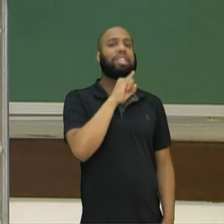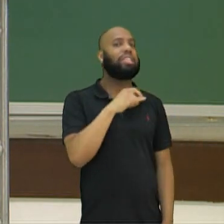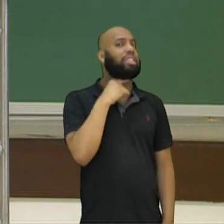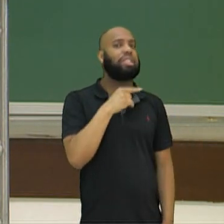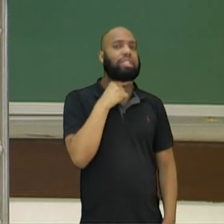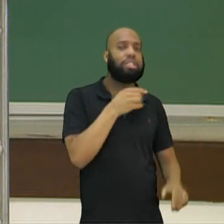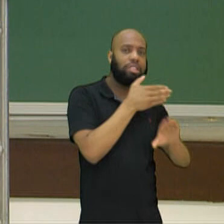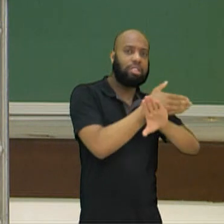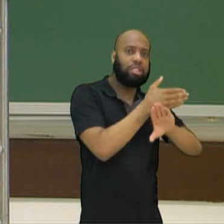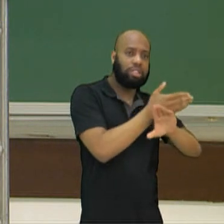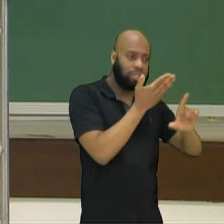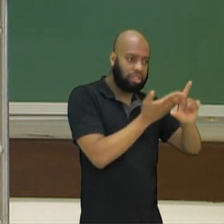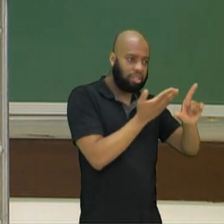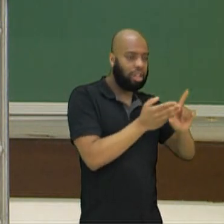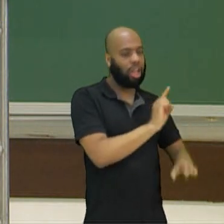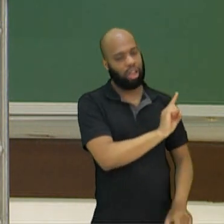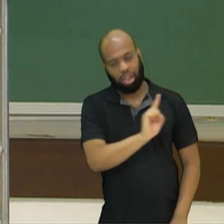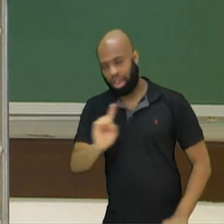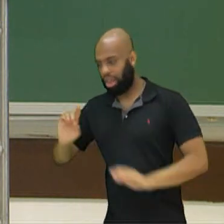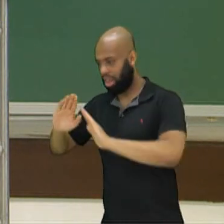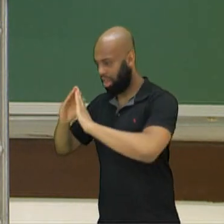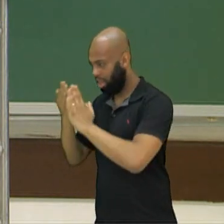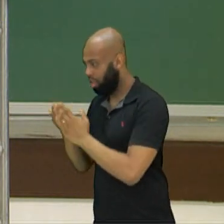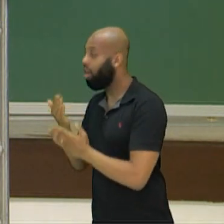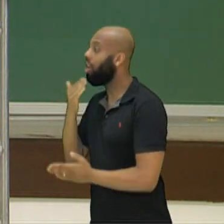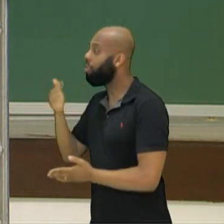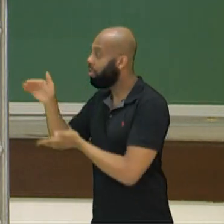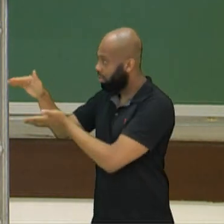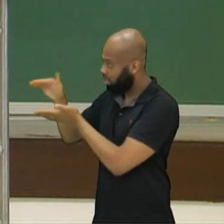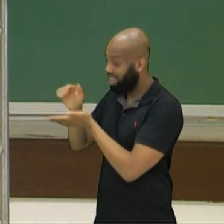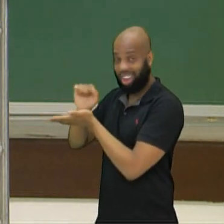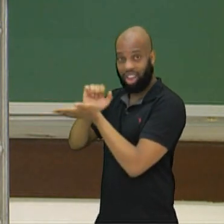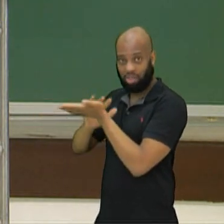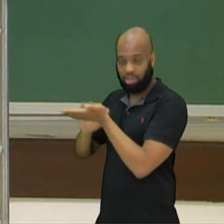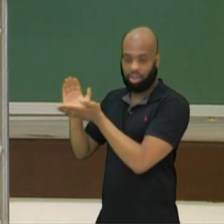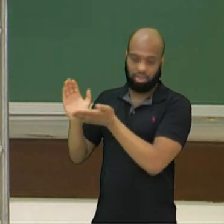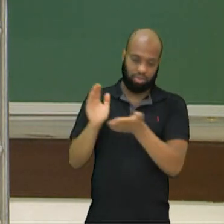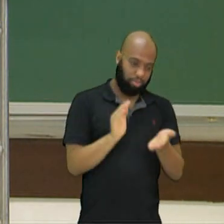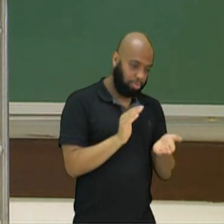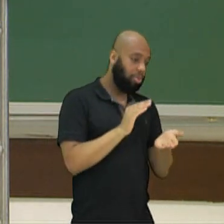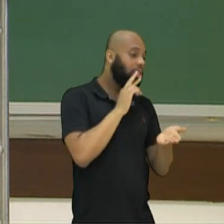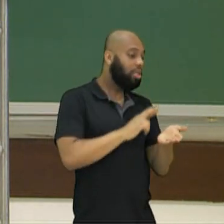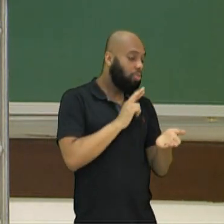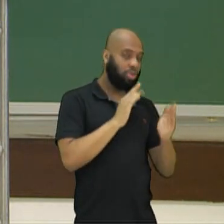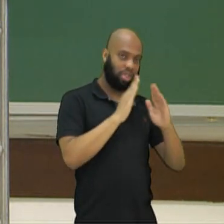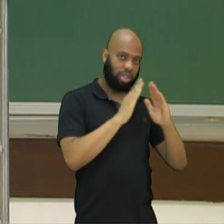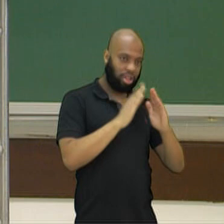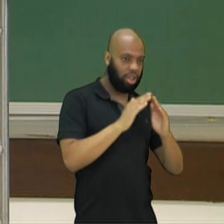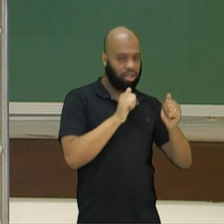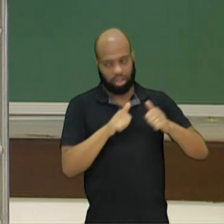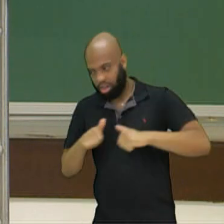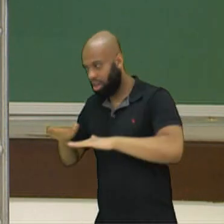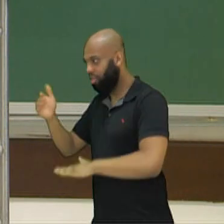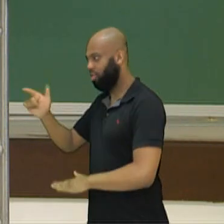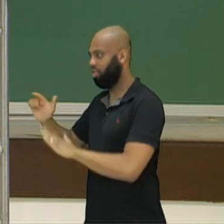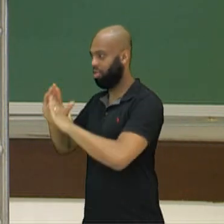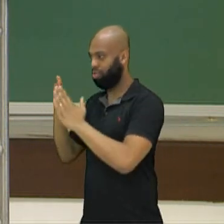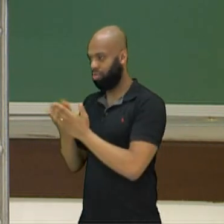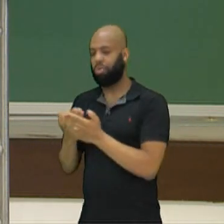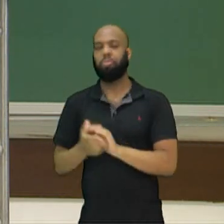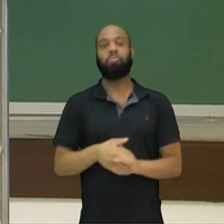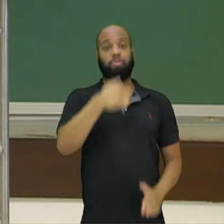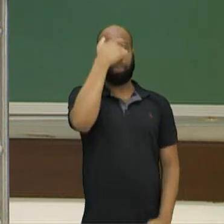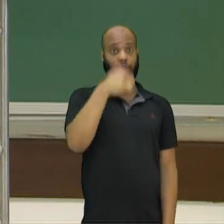Classroom, leve as suas atividades para a escola para que seja computada a presença na sua escola. Pessoal, aqui